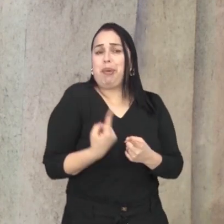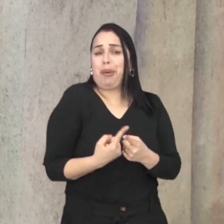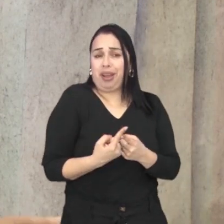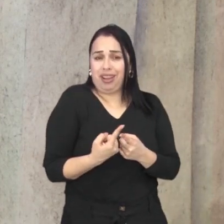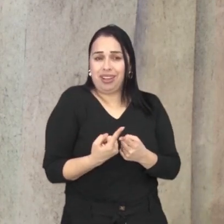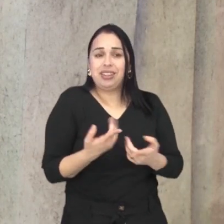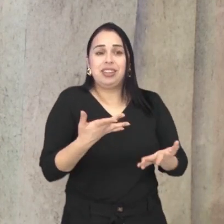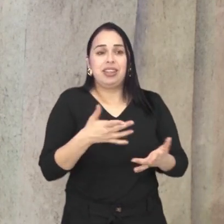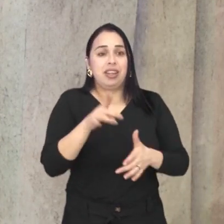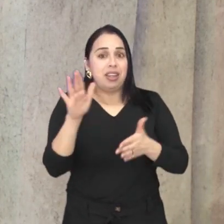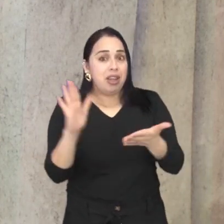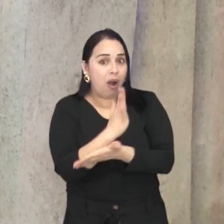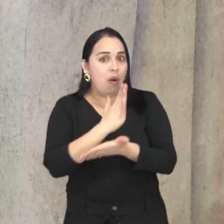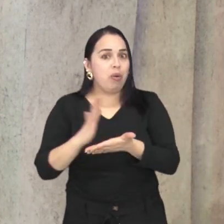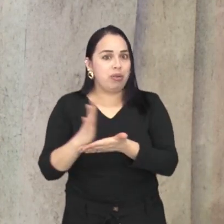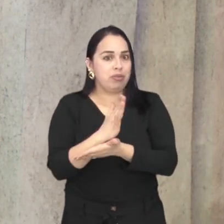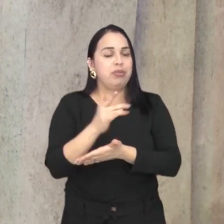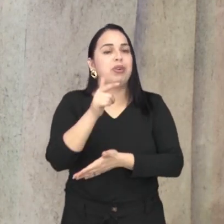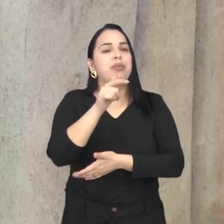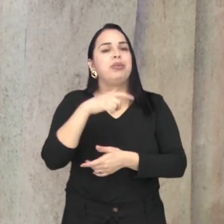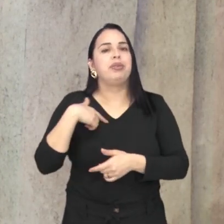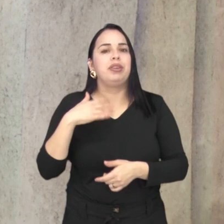e alunos